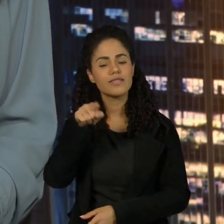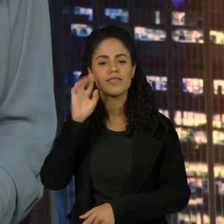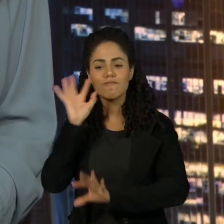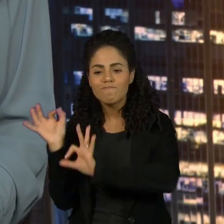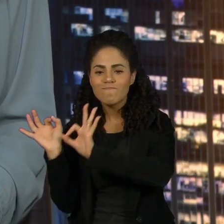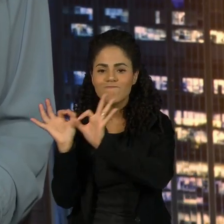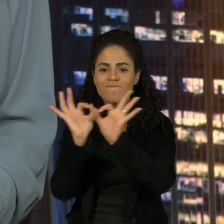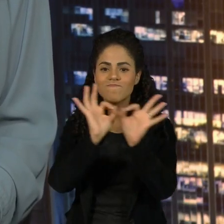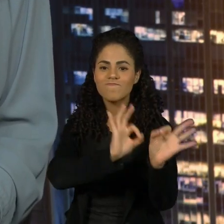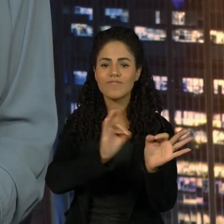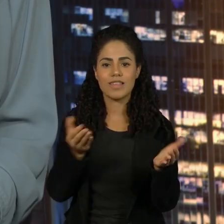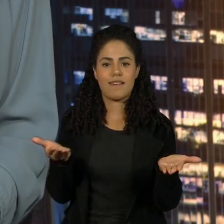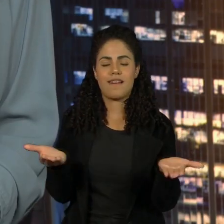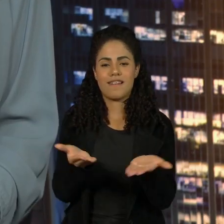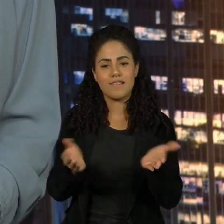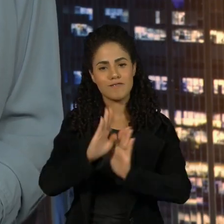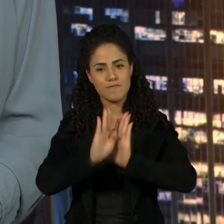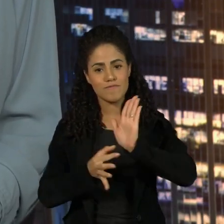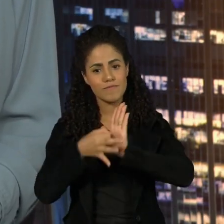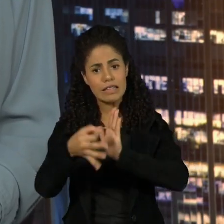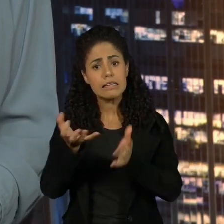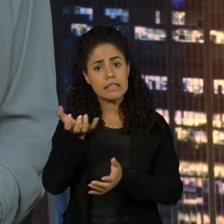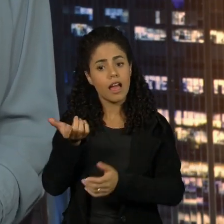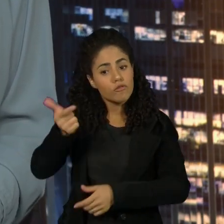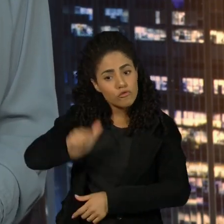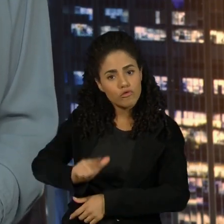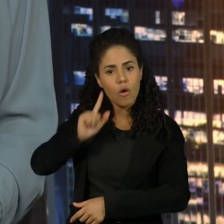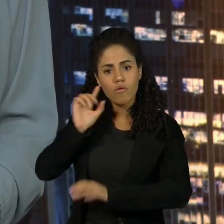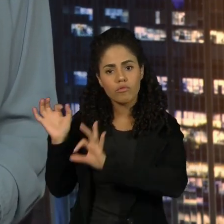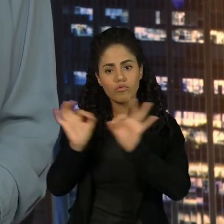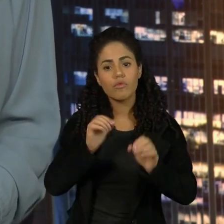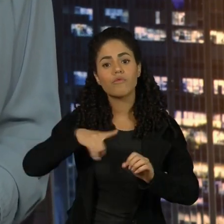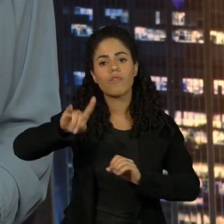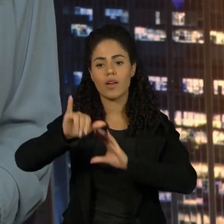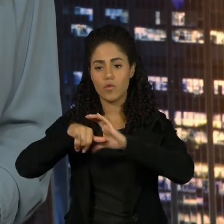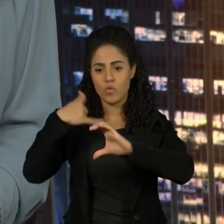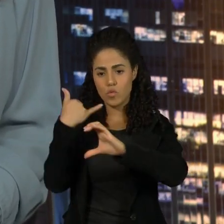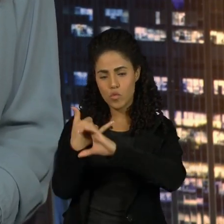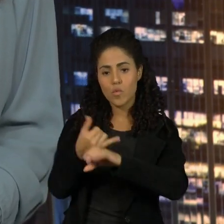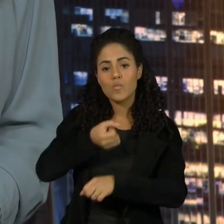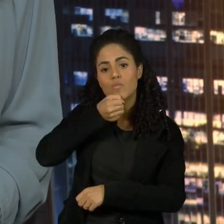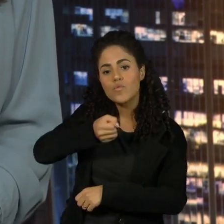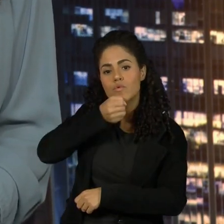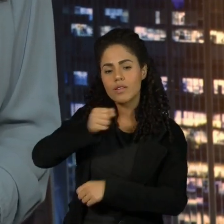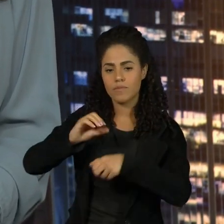tela que acompanhou aqui com a gente. Se quiser rever o programa, vá ao YouTube Jornalismo TV